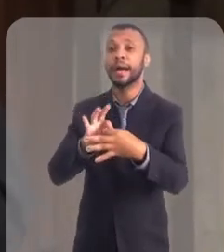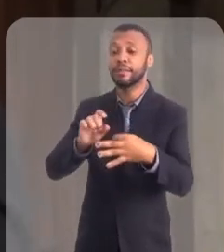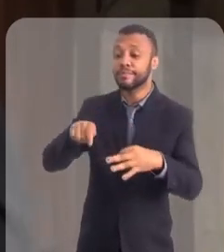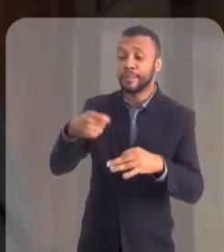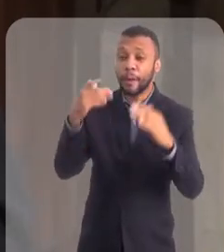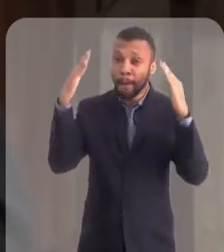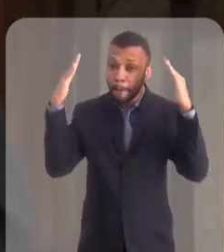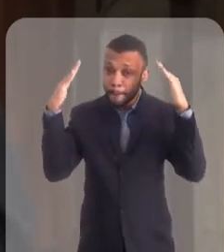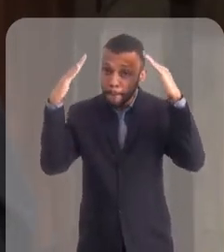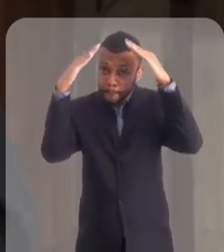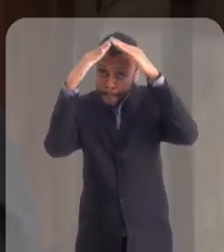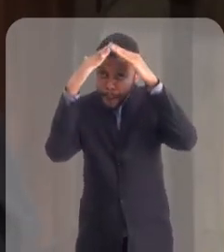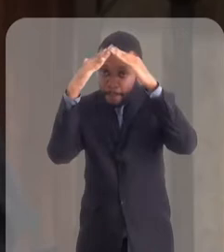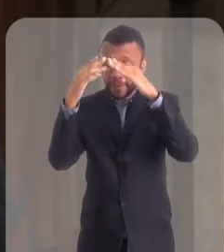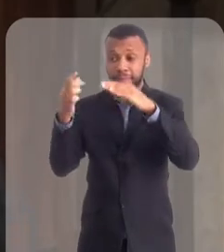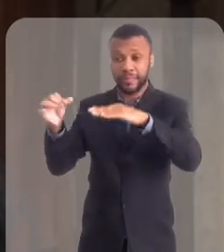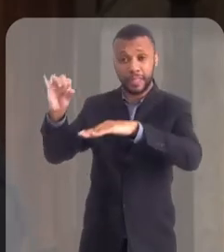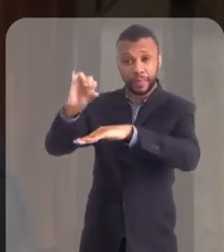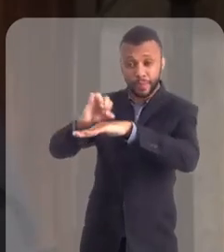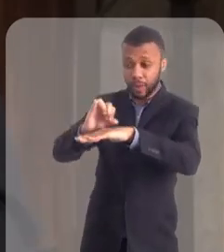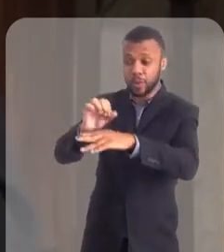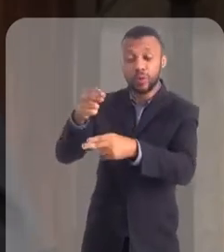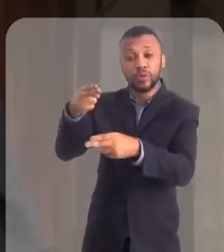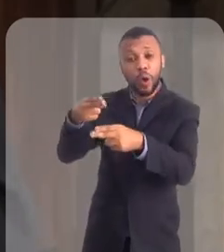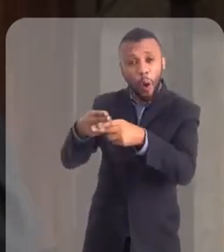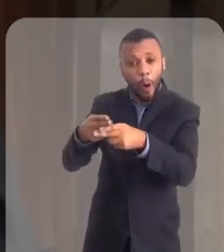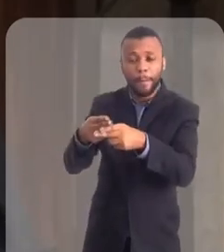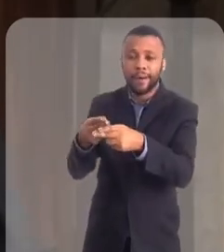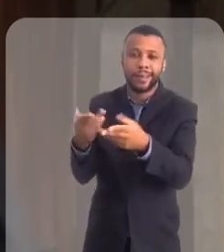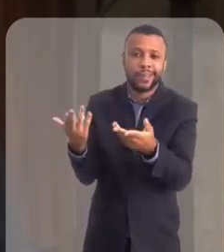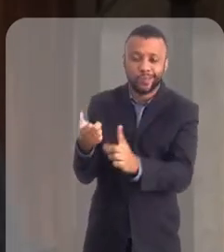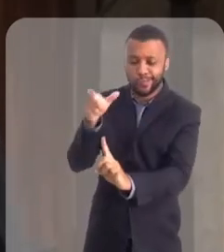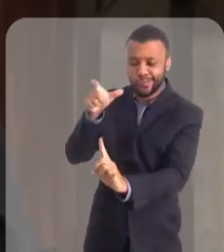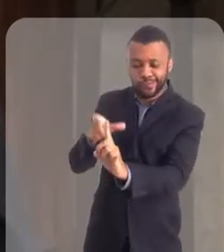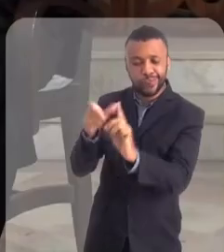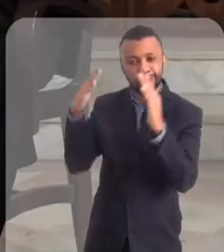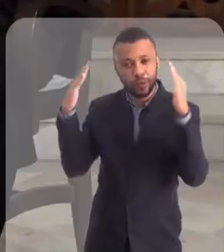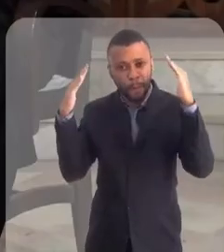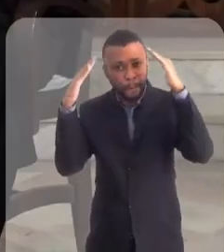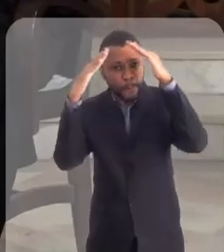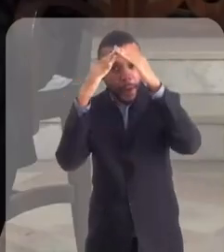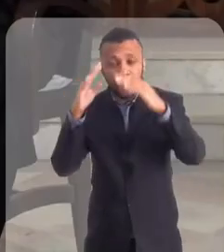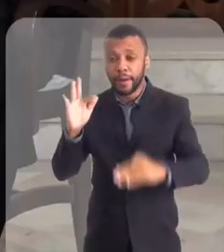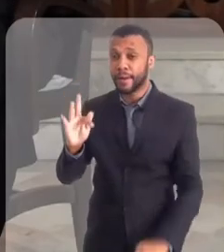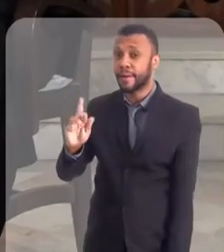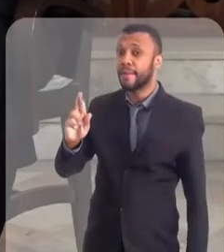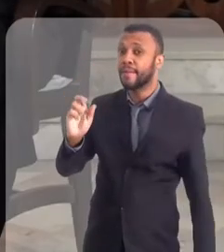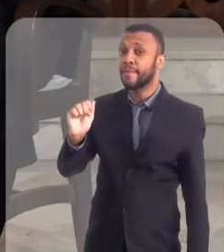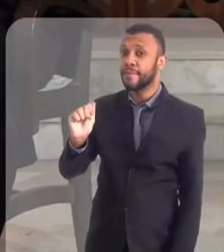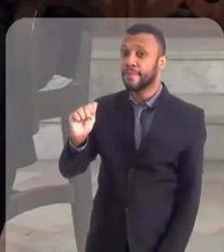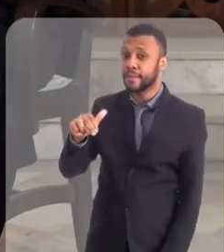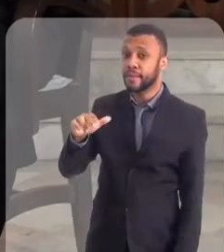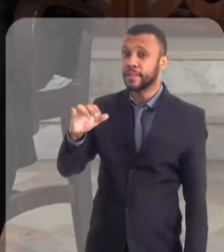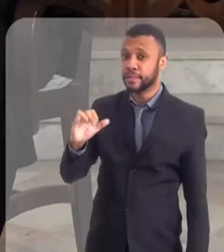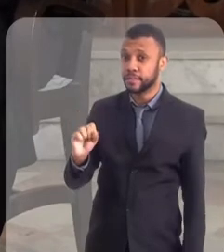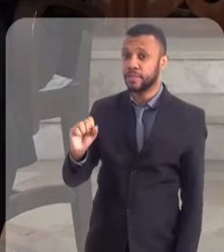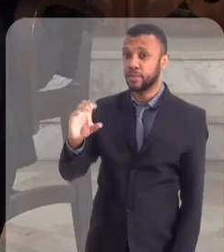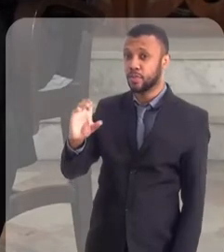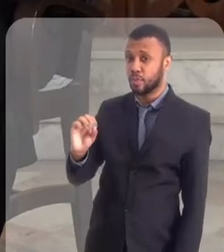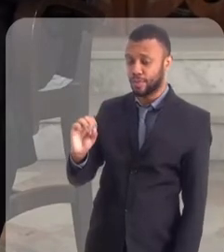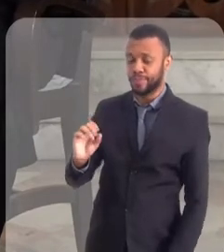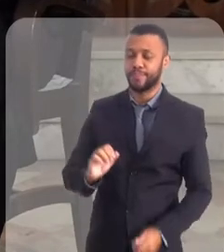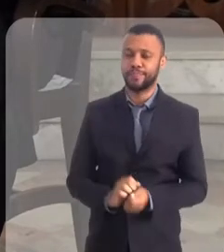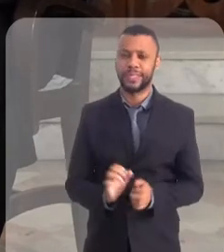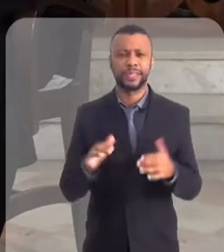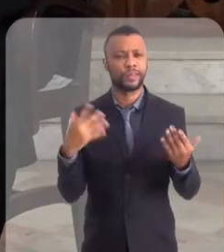ao Papa, a quem nós chamamos o Papa de Roma, atualmente o Papa Francisco. Mas o que acontece? Quando